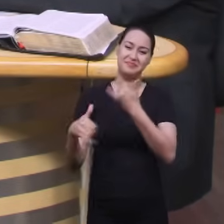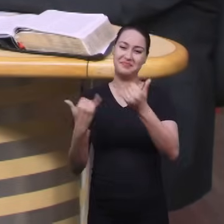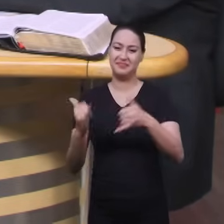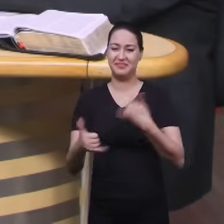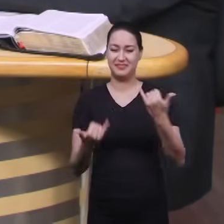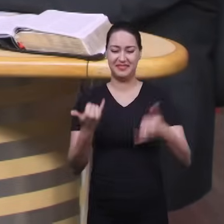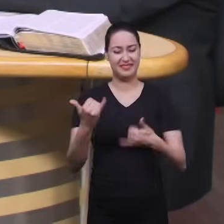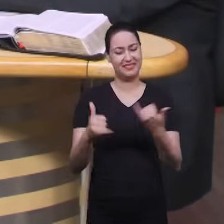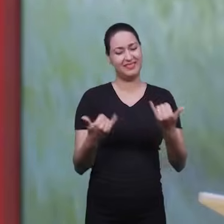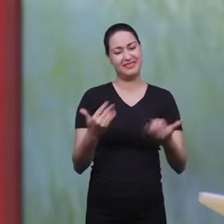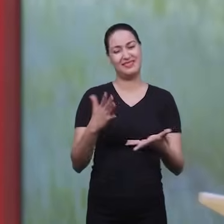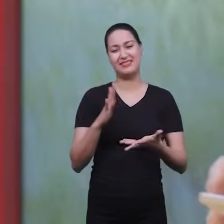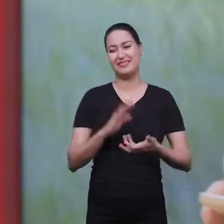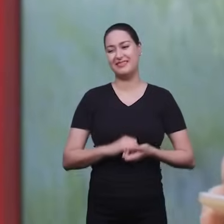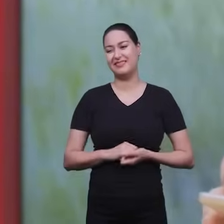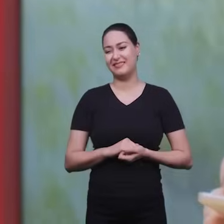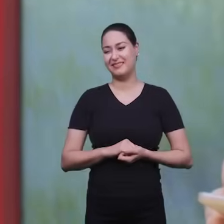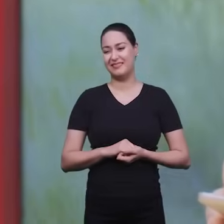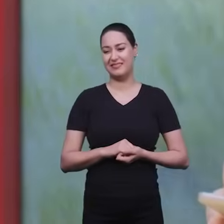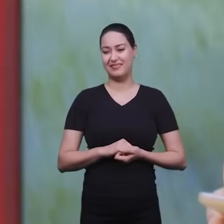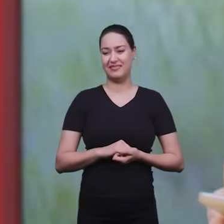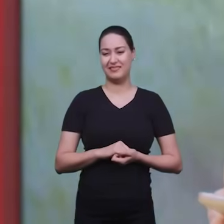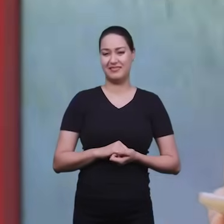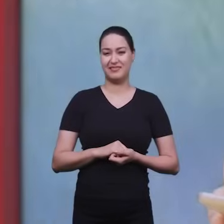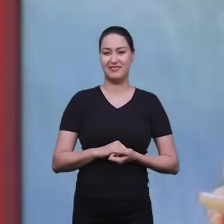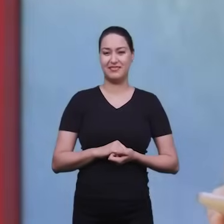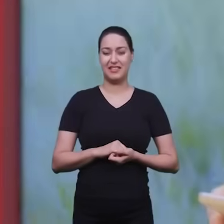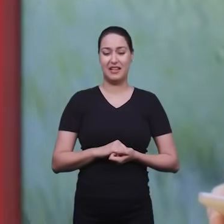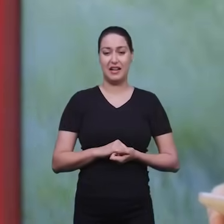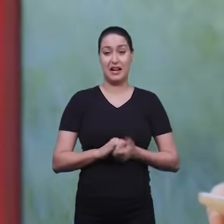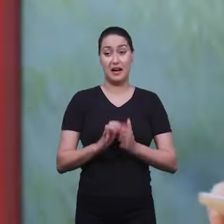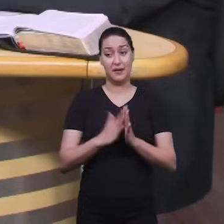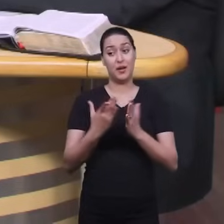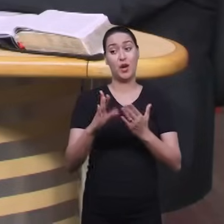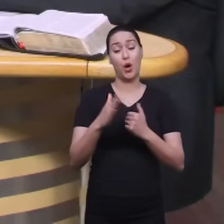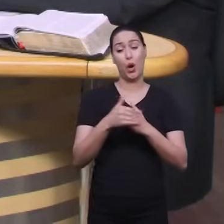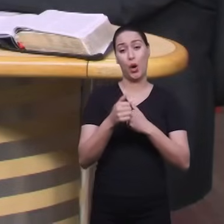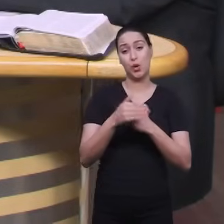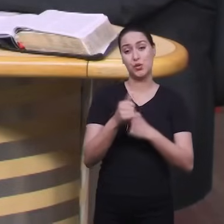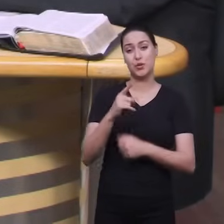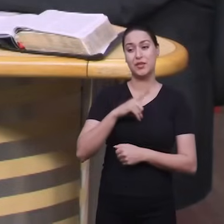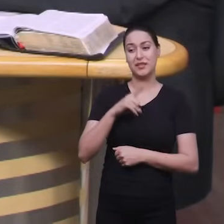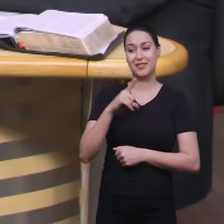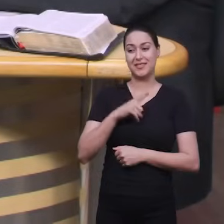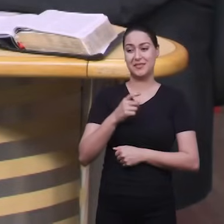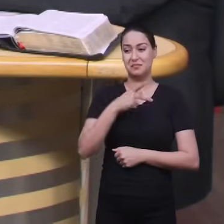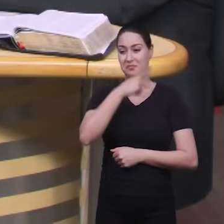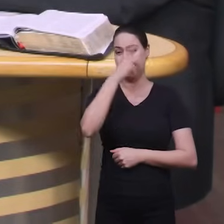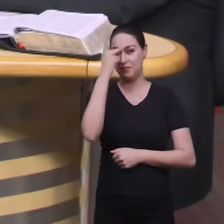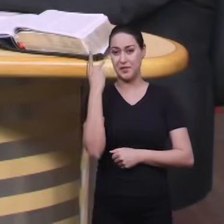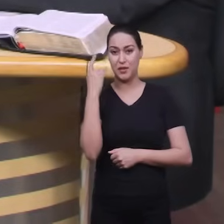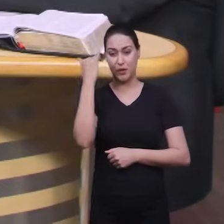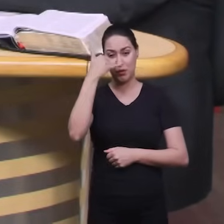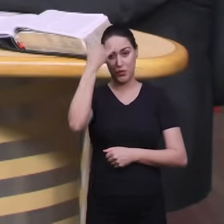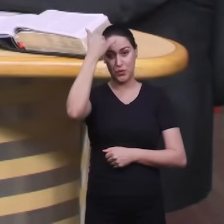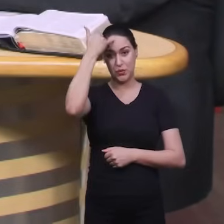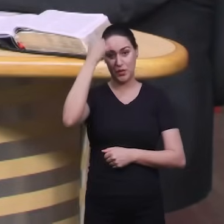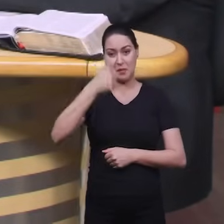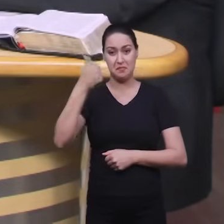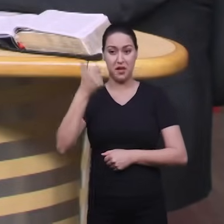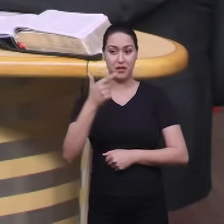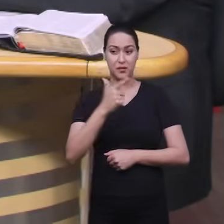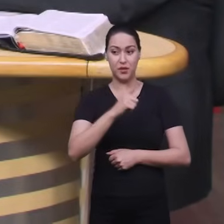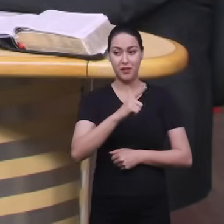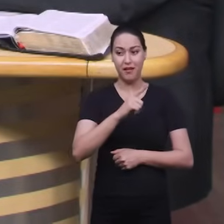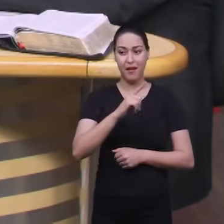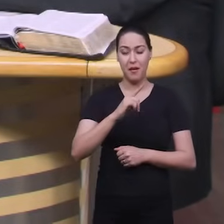acabou que depois eu fui conhecer a palavra tem um consolo ou a pessoa que foi Ungida durante mais